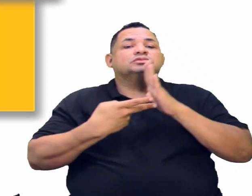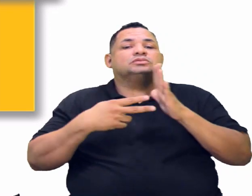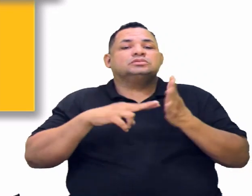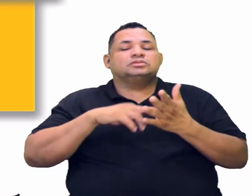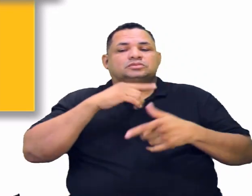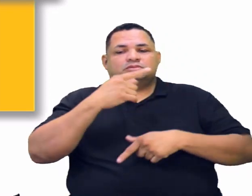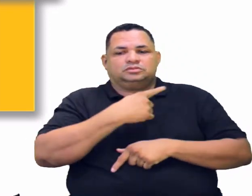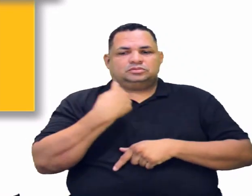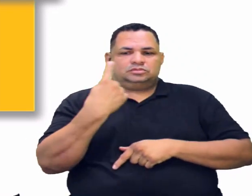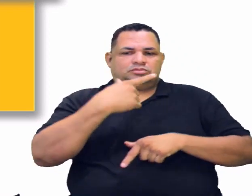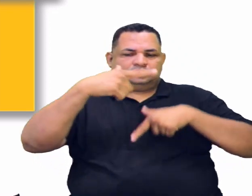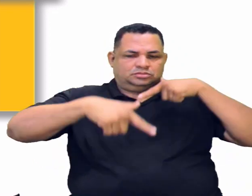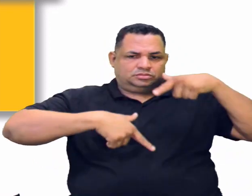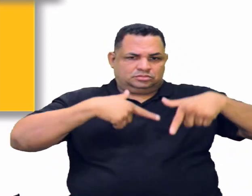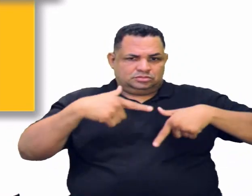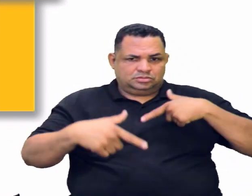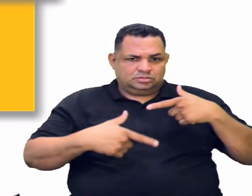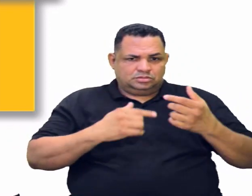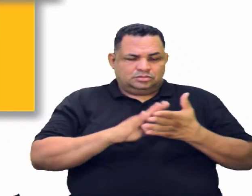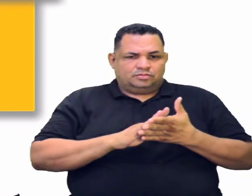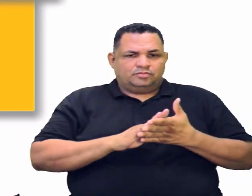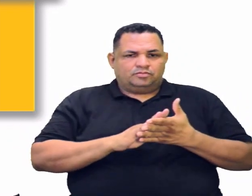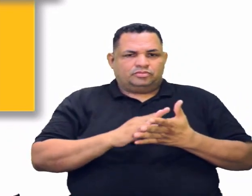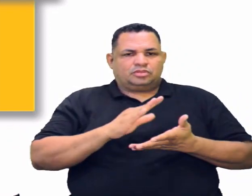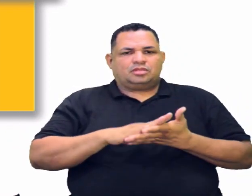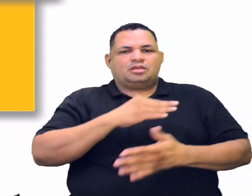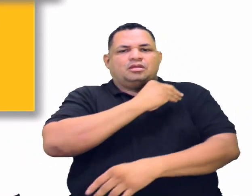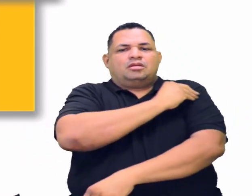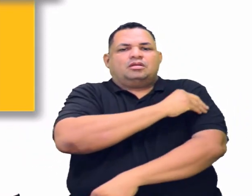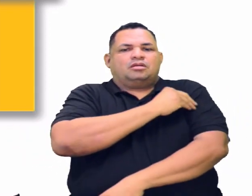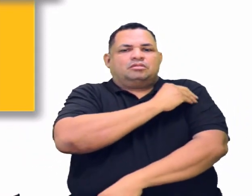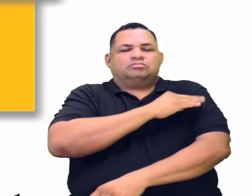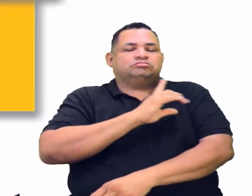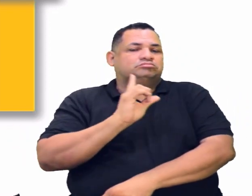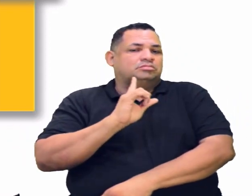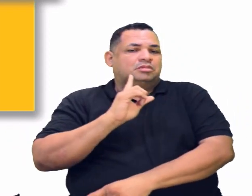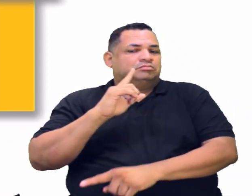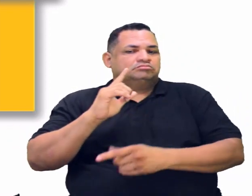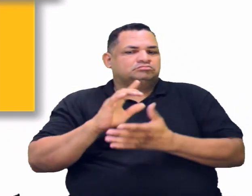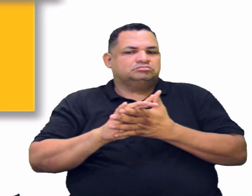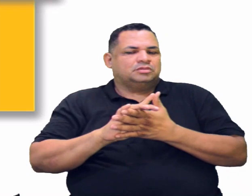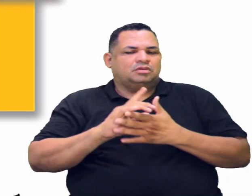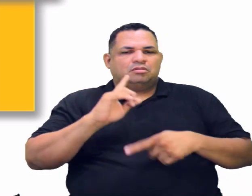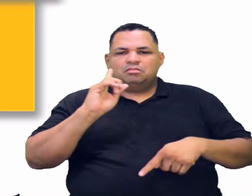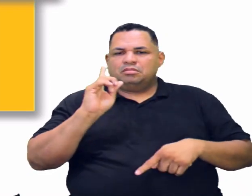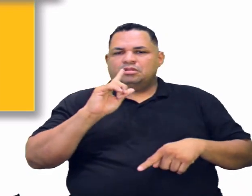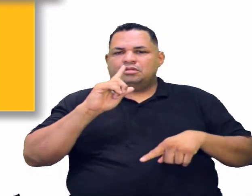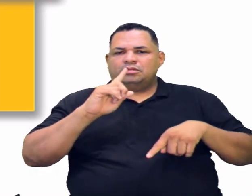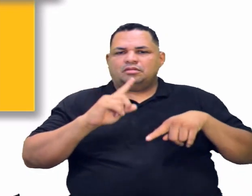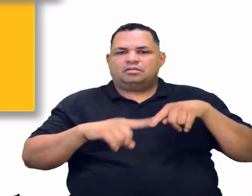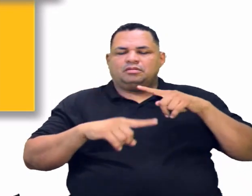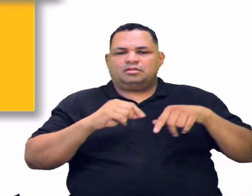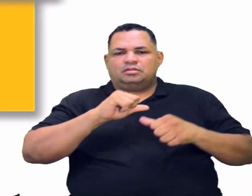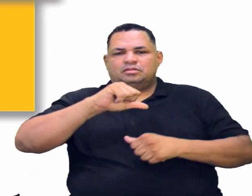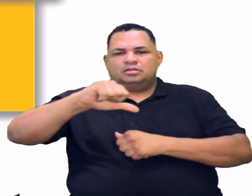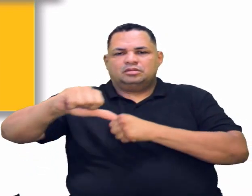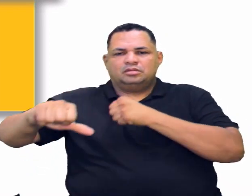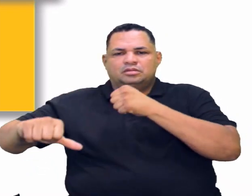estar trabalhando em situações onde o nosso álcool não é mais produto, passa a